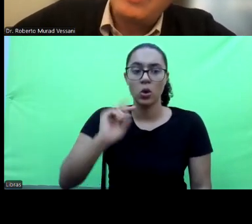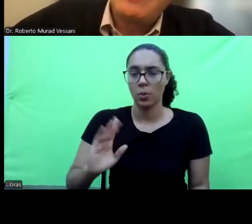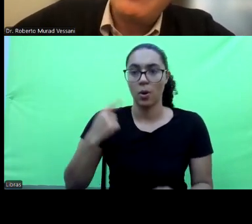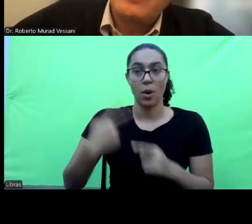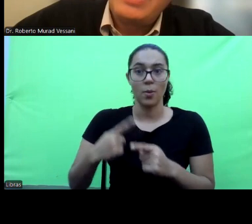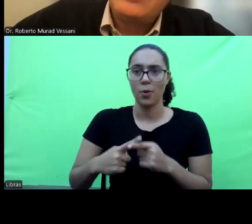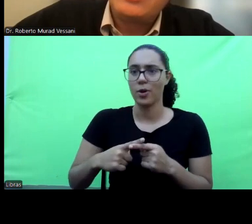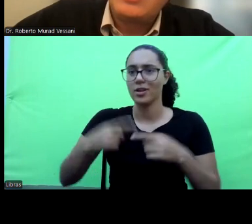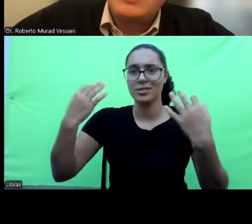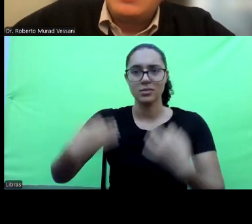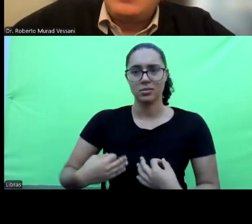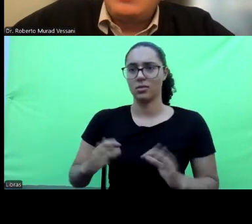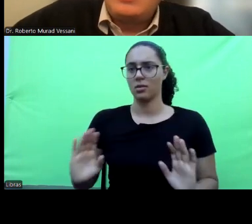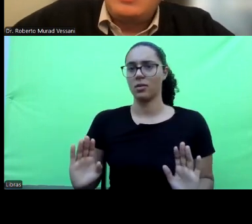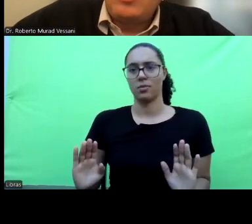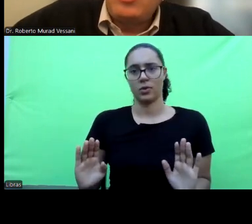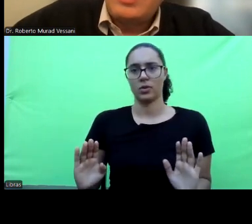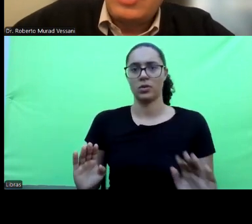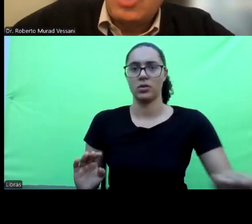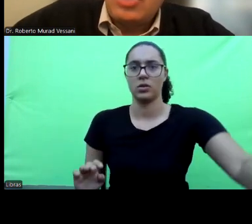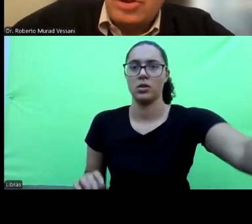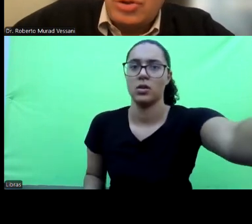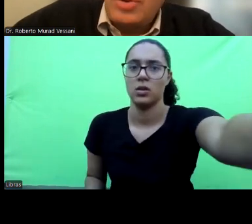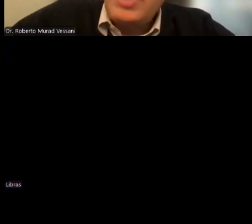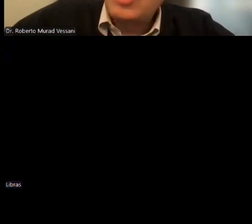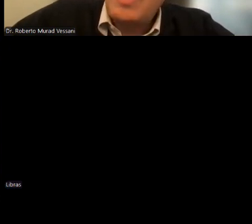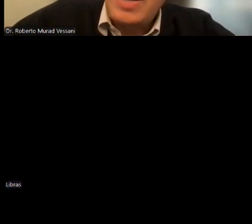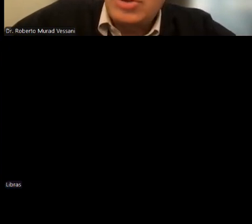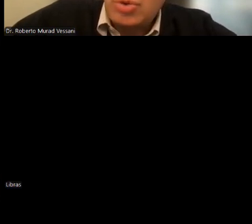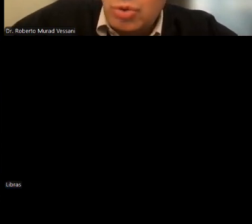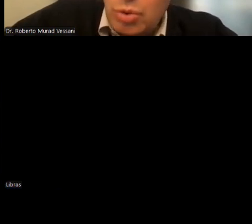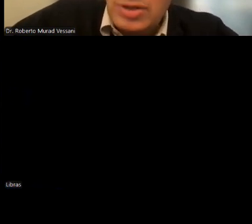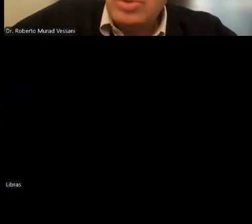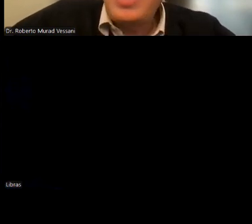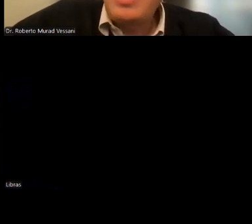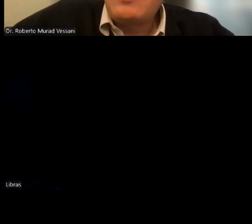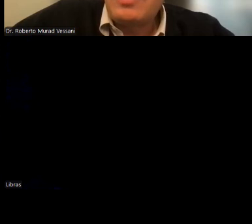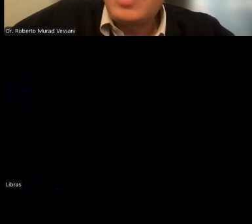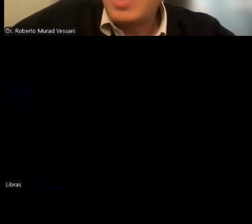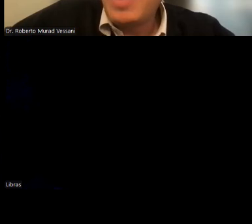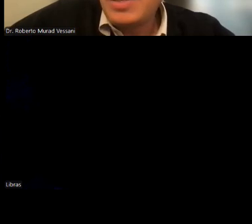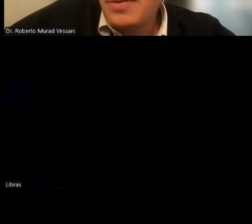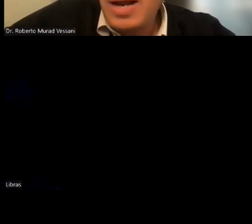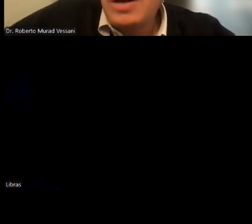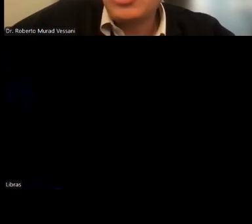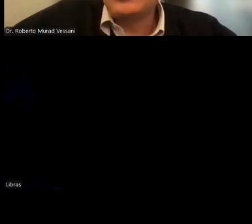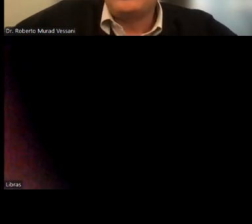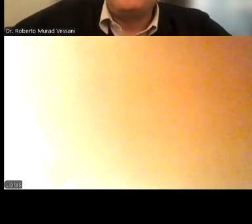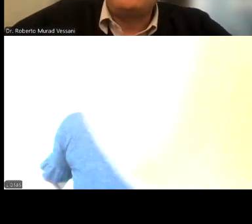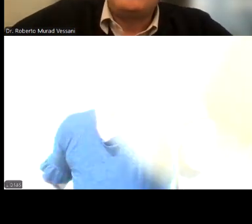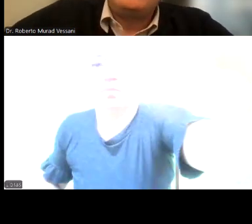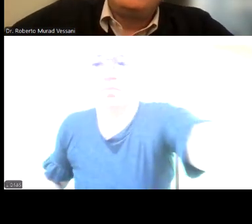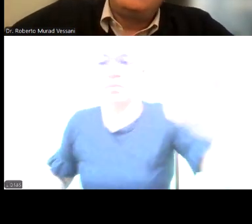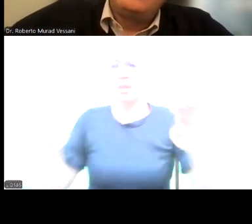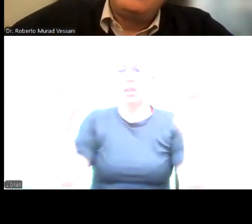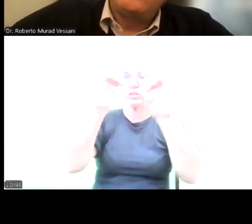muito provavelmente, outras condições, como a estrutura do nervo ser mais frágil